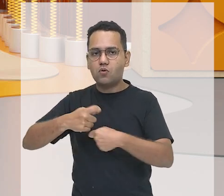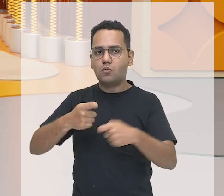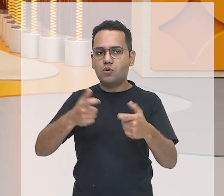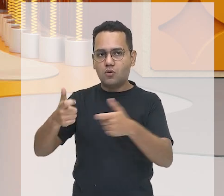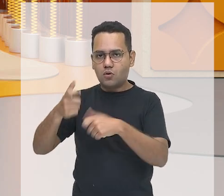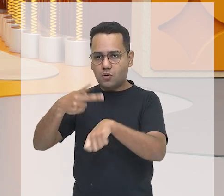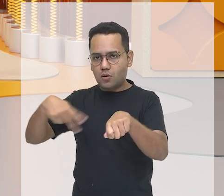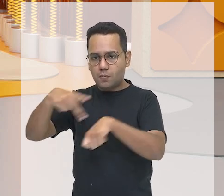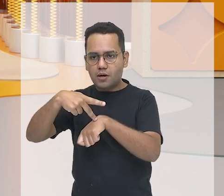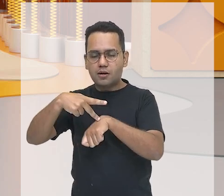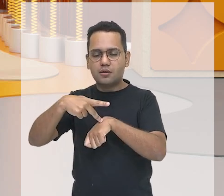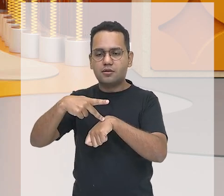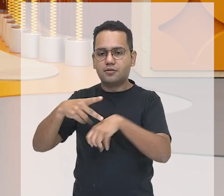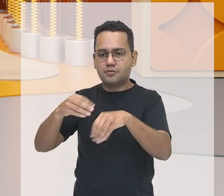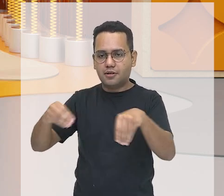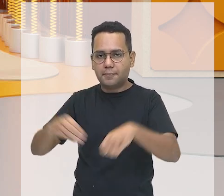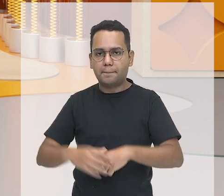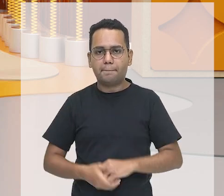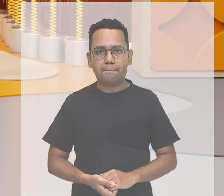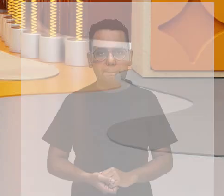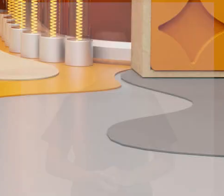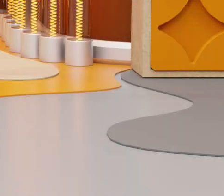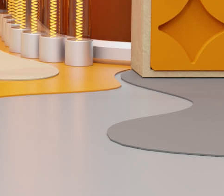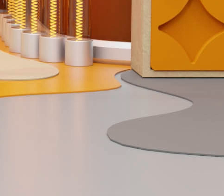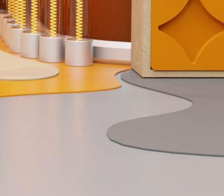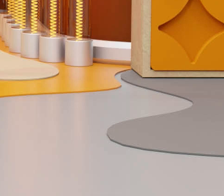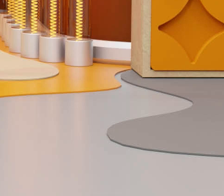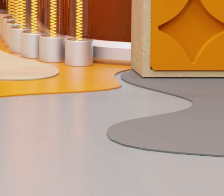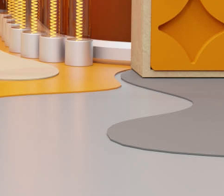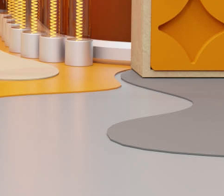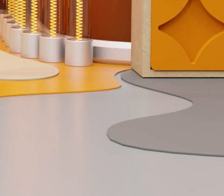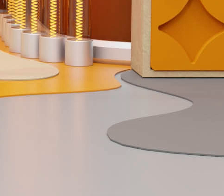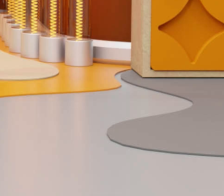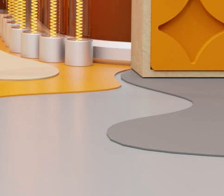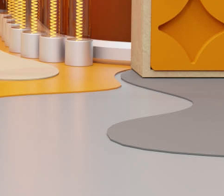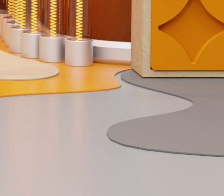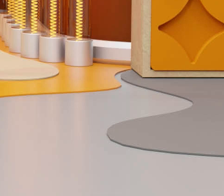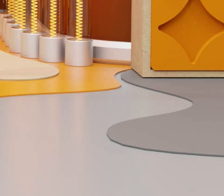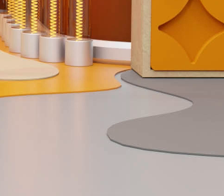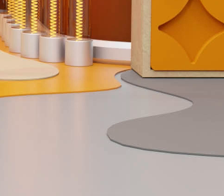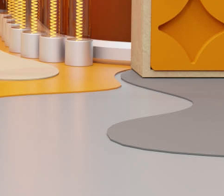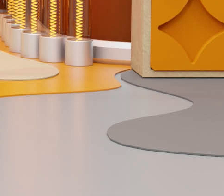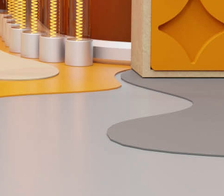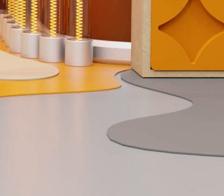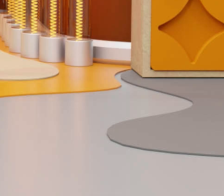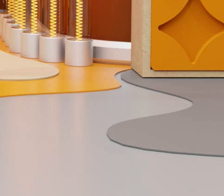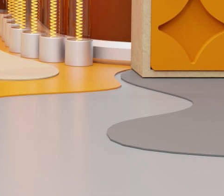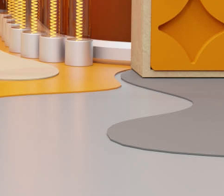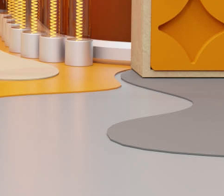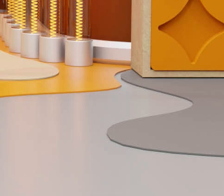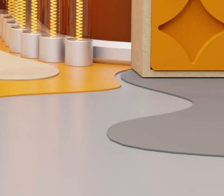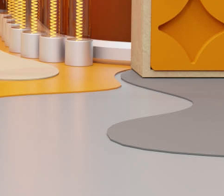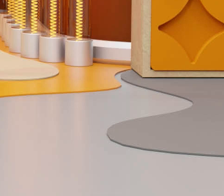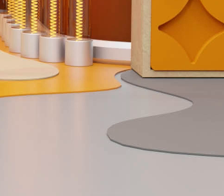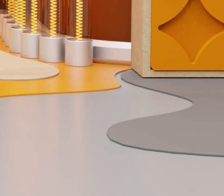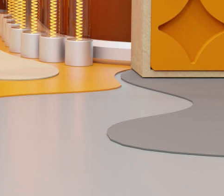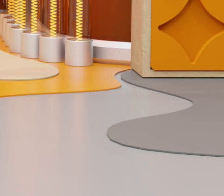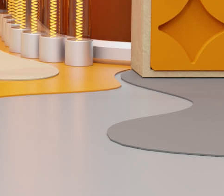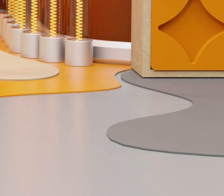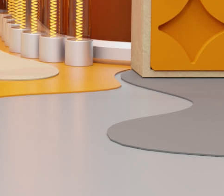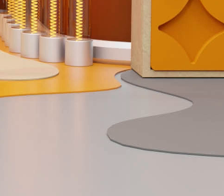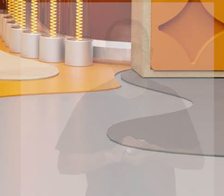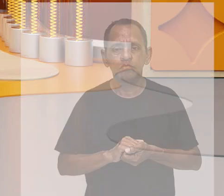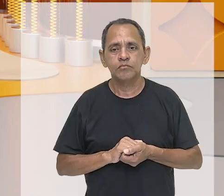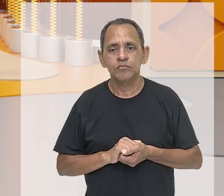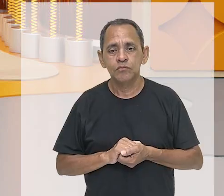países, de determinados territórios, tá? Então, assim como o Japão, a Coreia do Sul, que são países onde as pessoas elas são bastante consumistas,